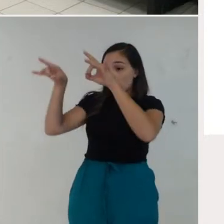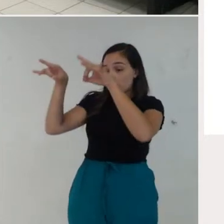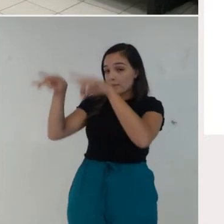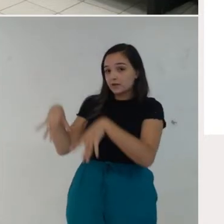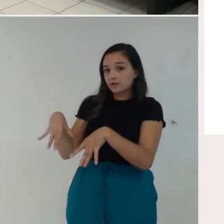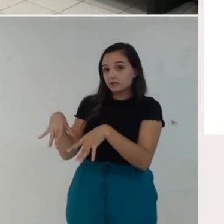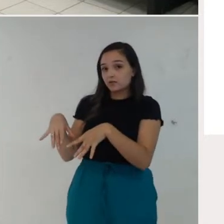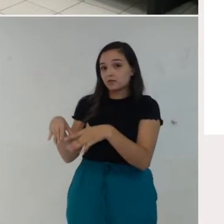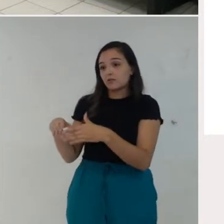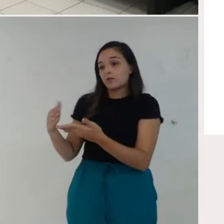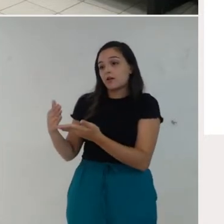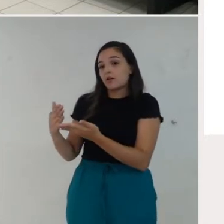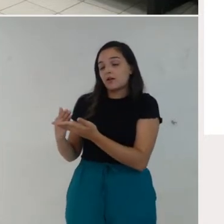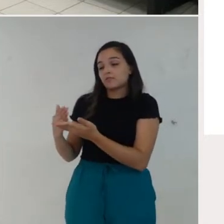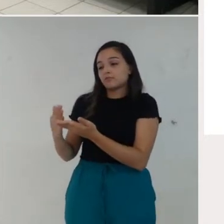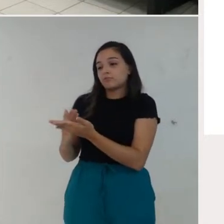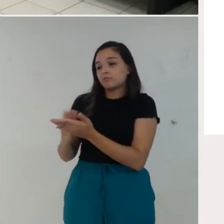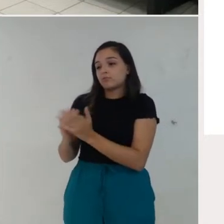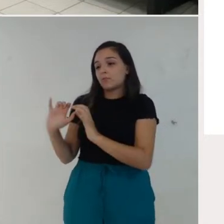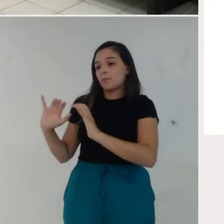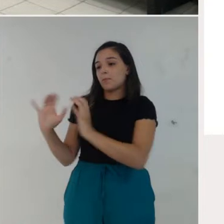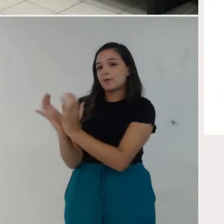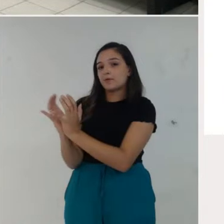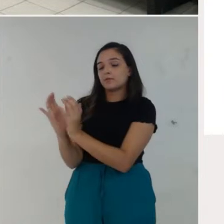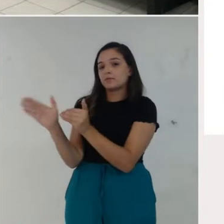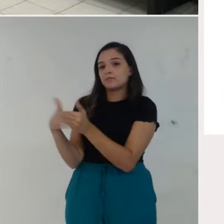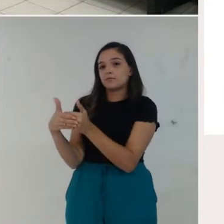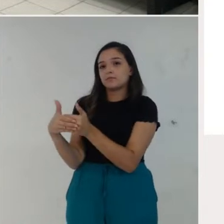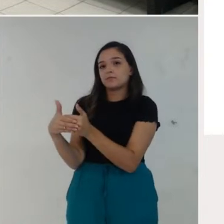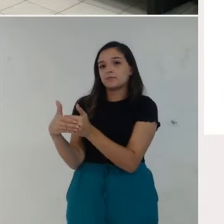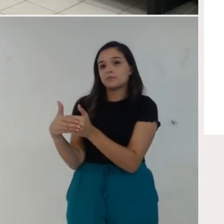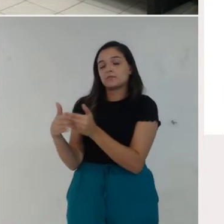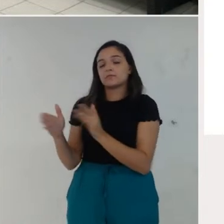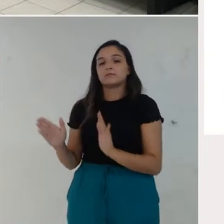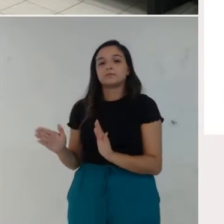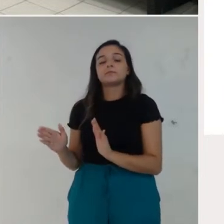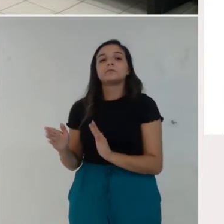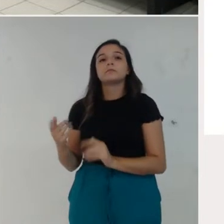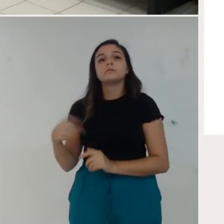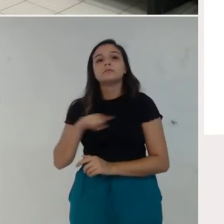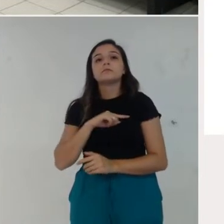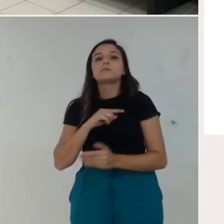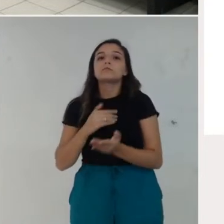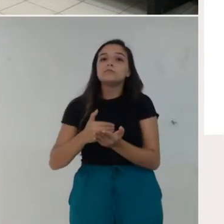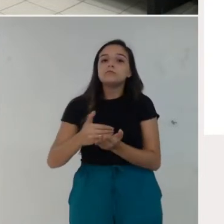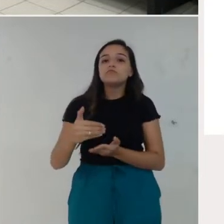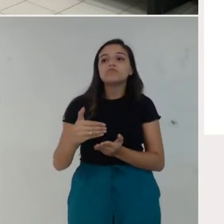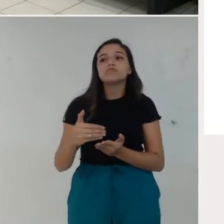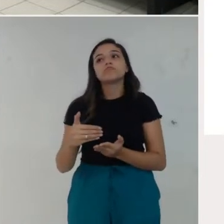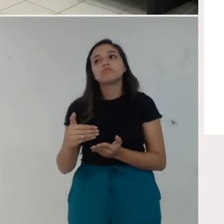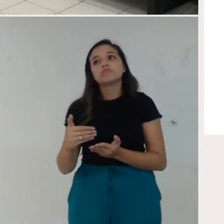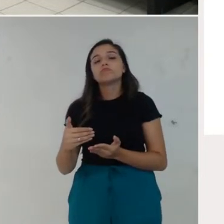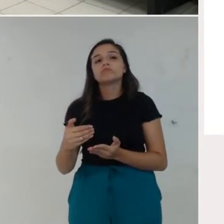volumes fechados e, à medida que vamos